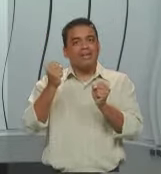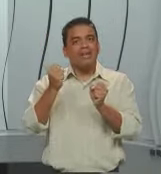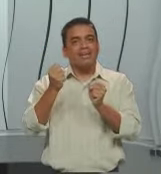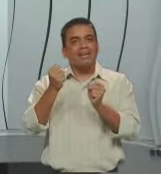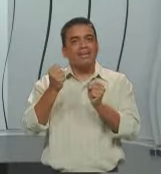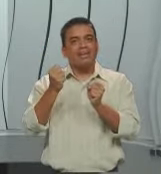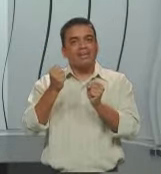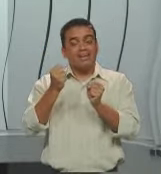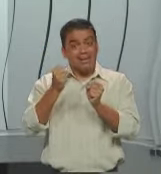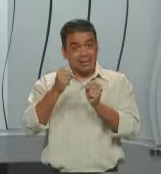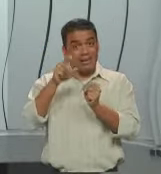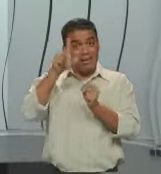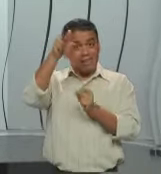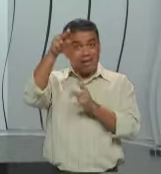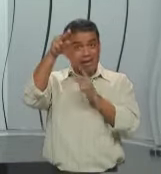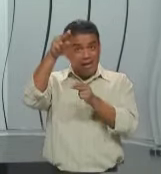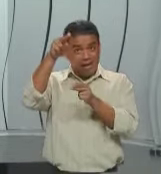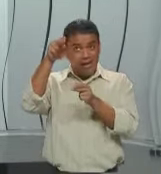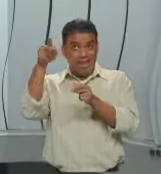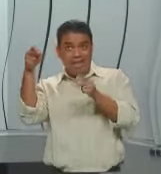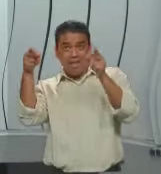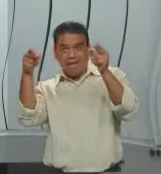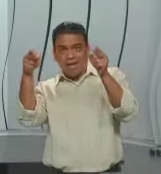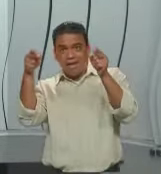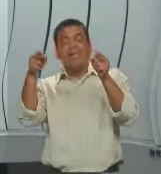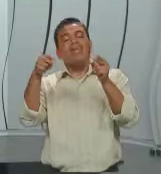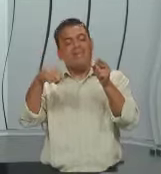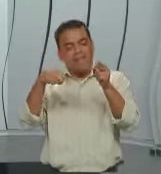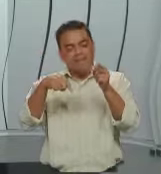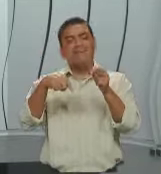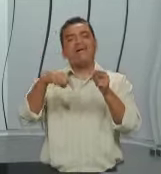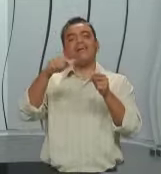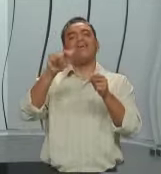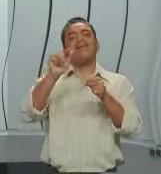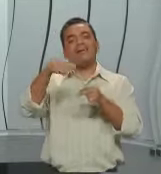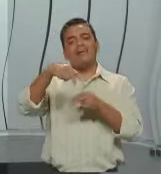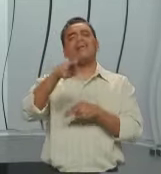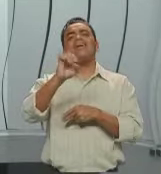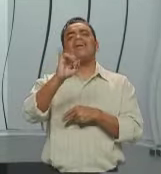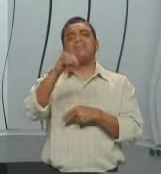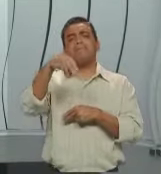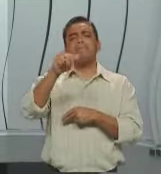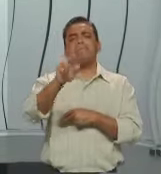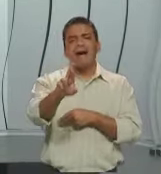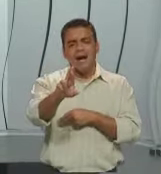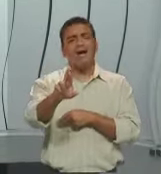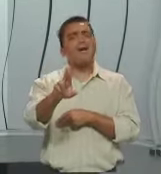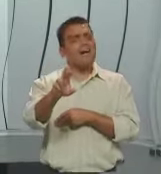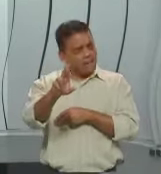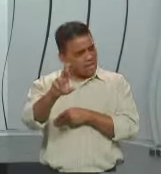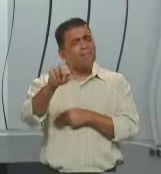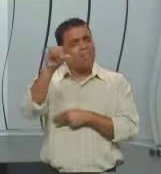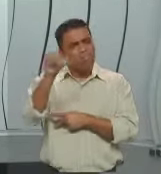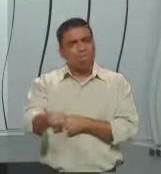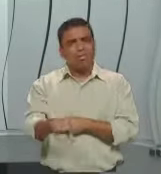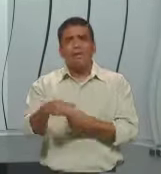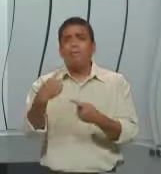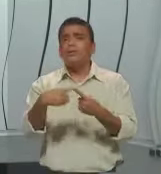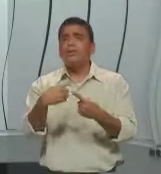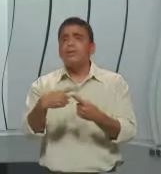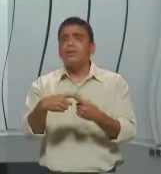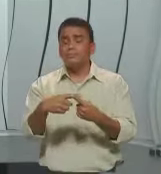Se você tentar ligar em paralelo, a probabilidade dele queimar é enorme. Tá? Vou falar assim, é enorme mesmo. Por quê?